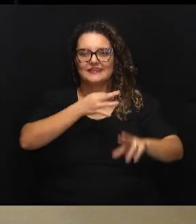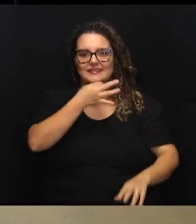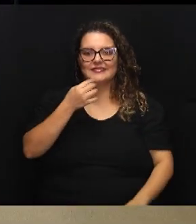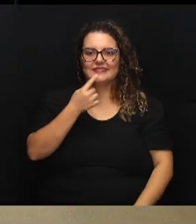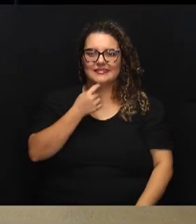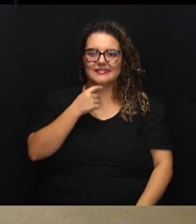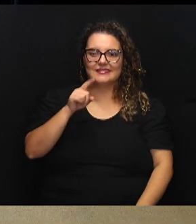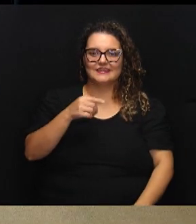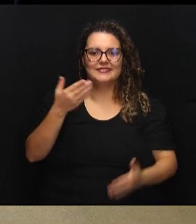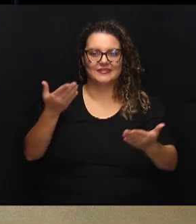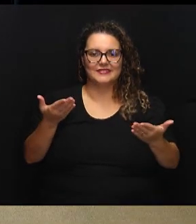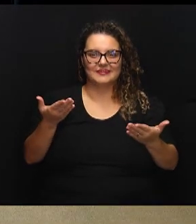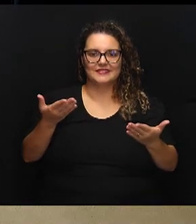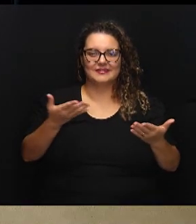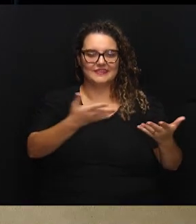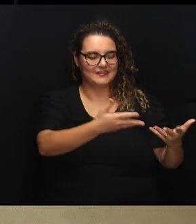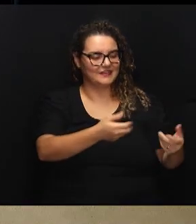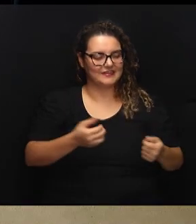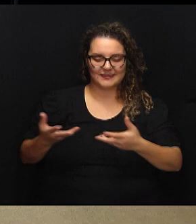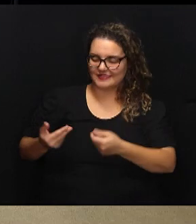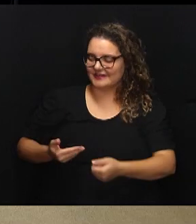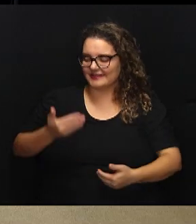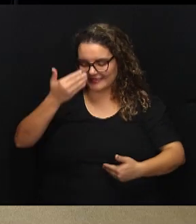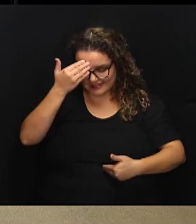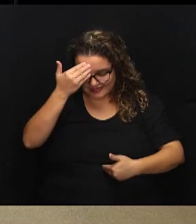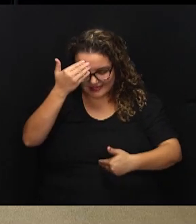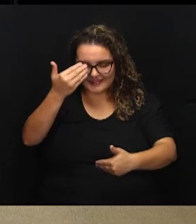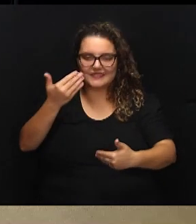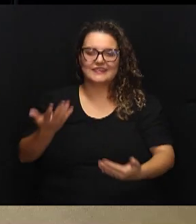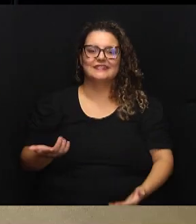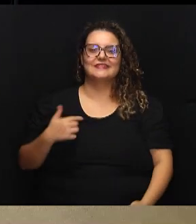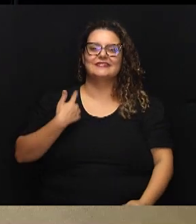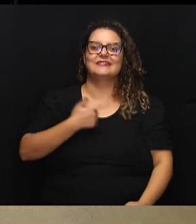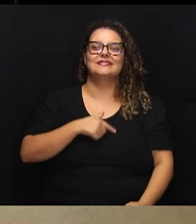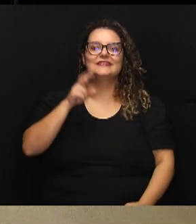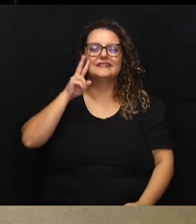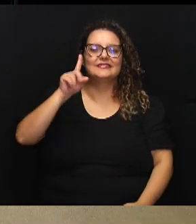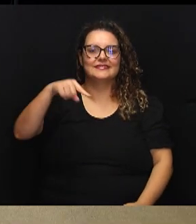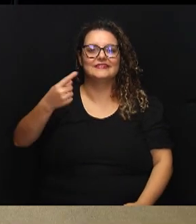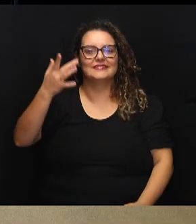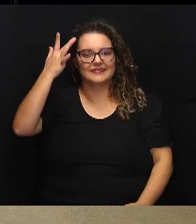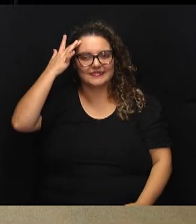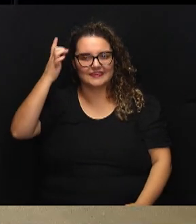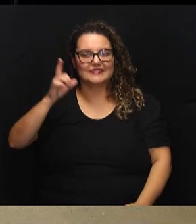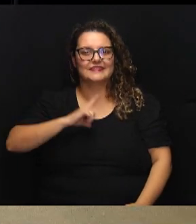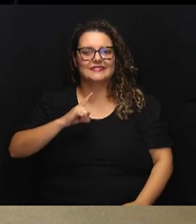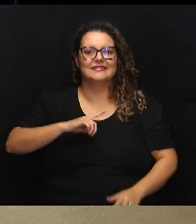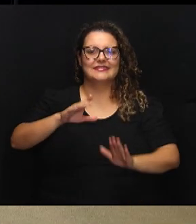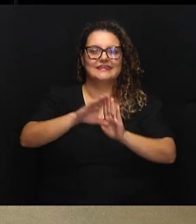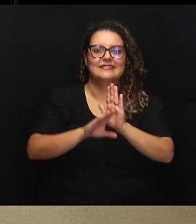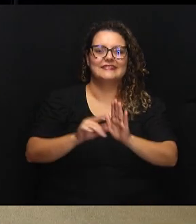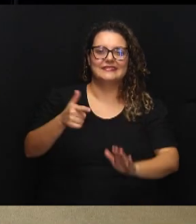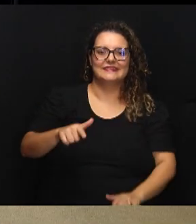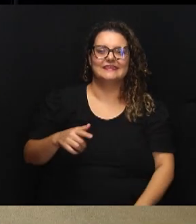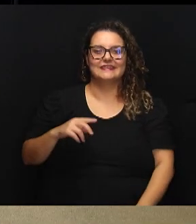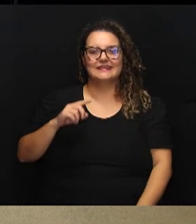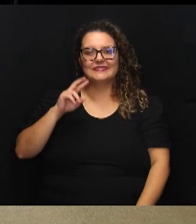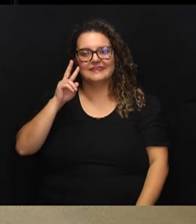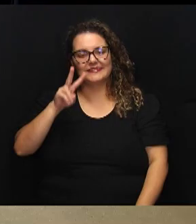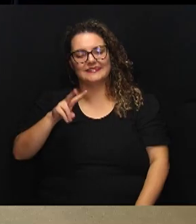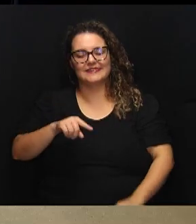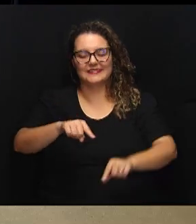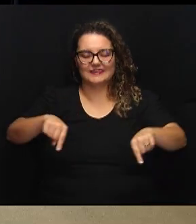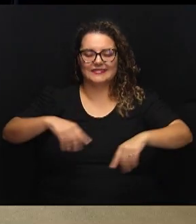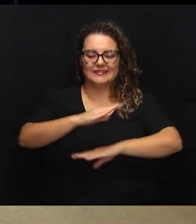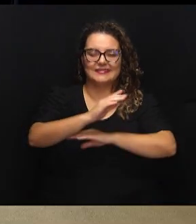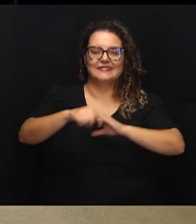feriado a você, aos nossos entrevistados mais uma vez, gratidão, e a gente se vê amanhã. Amanhã tem programa novamente, então Estúdio Câmara